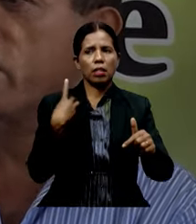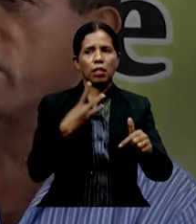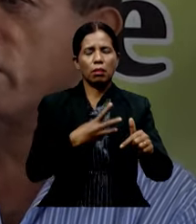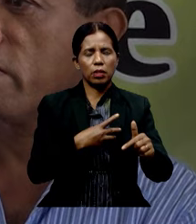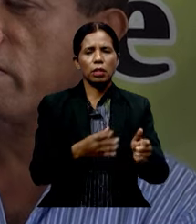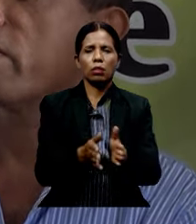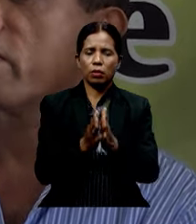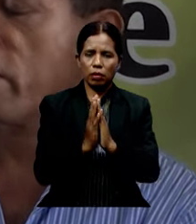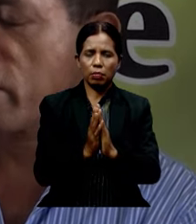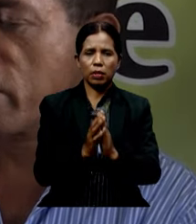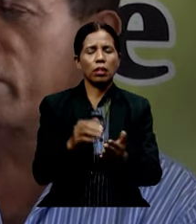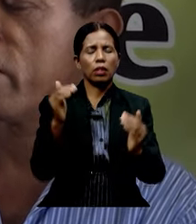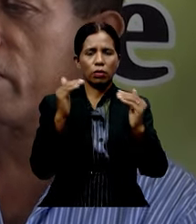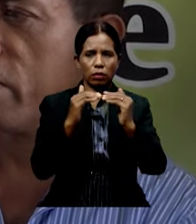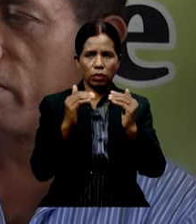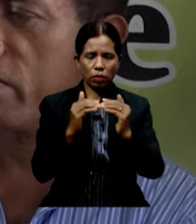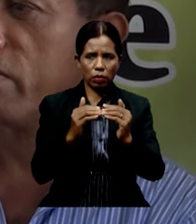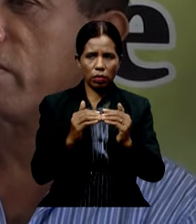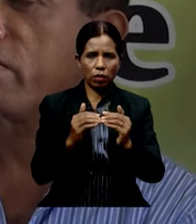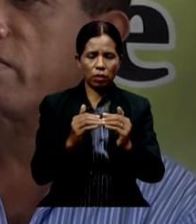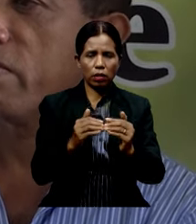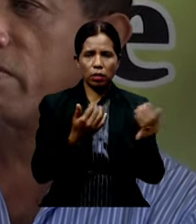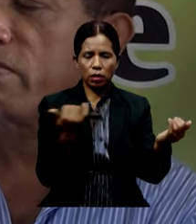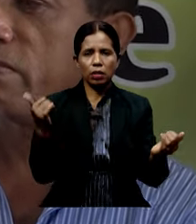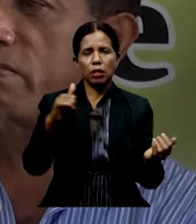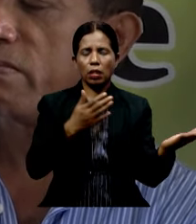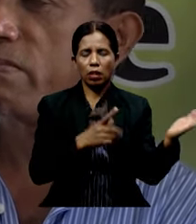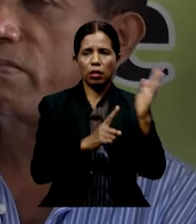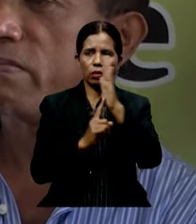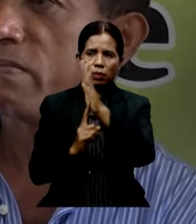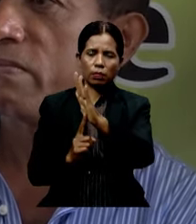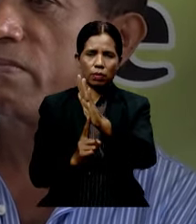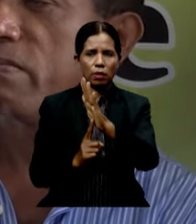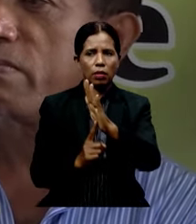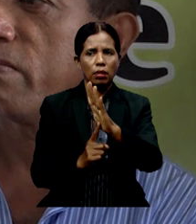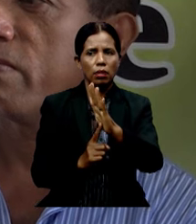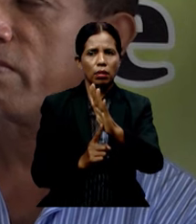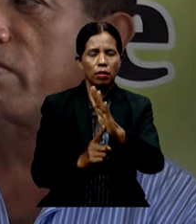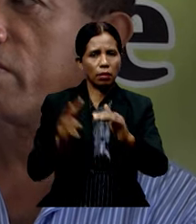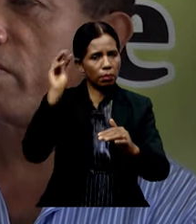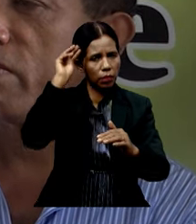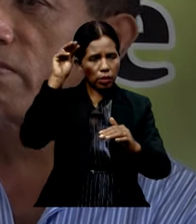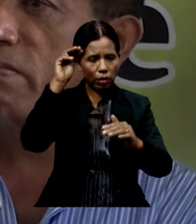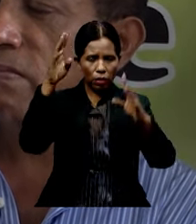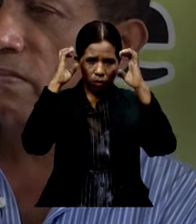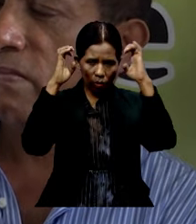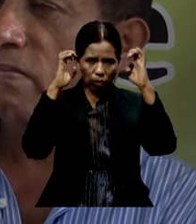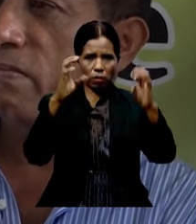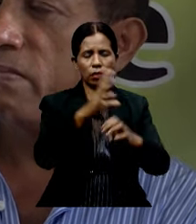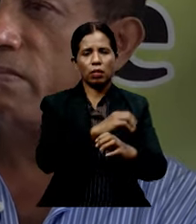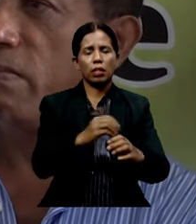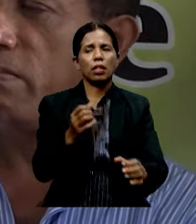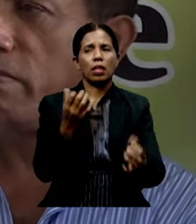imediata sugestão Sirene, o Insira Hato e a mim Hatoba, Ministério Nebe Tutela,